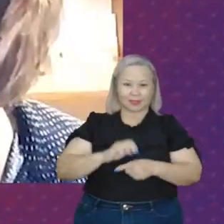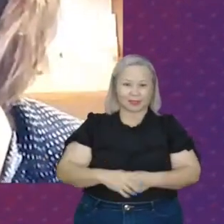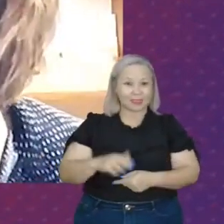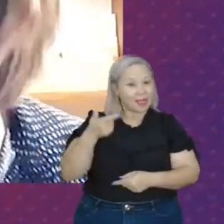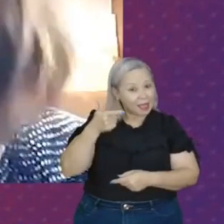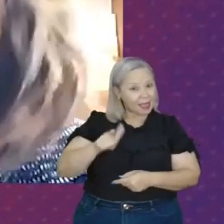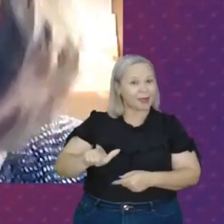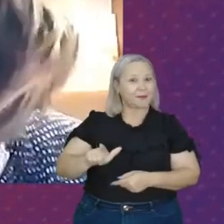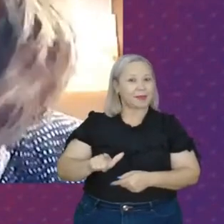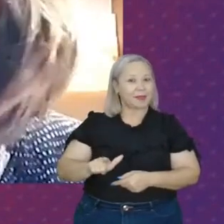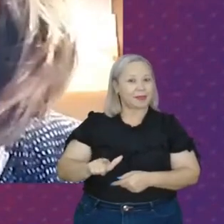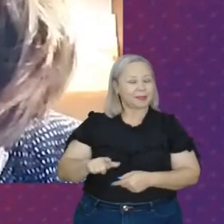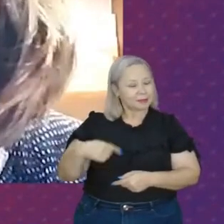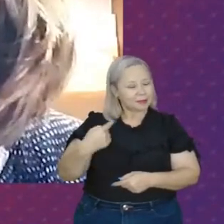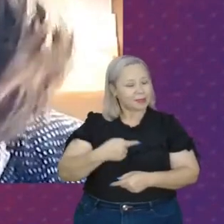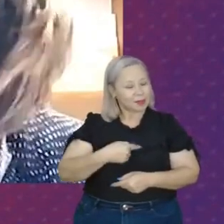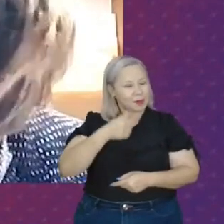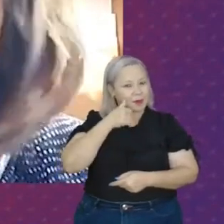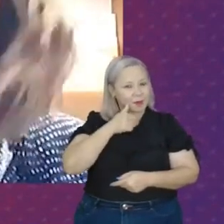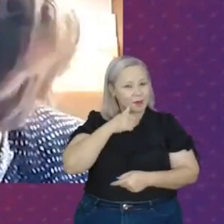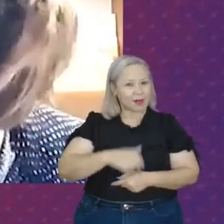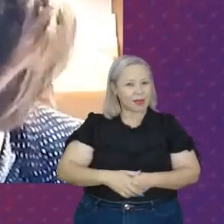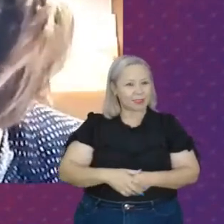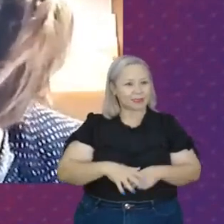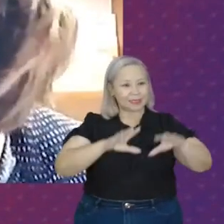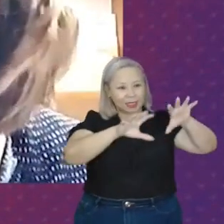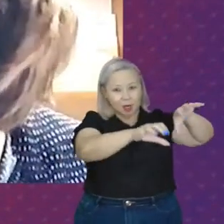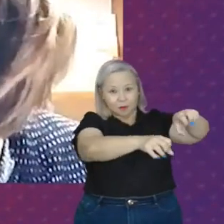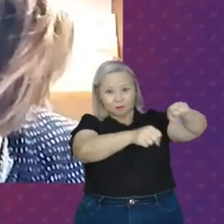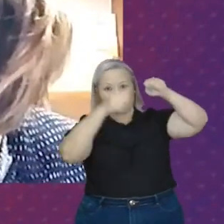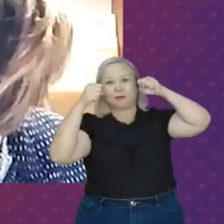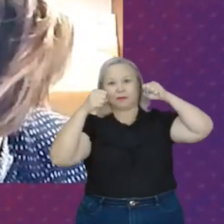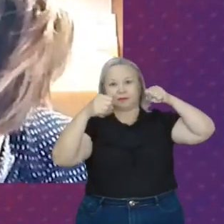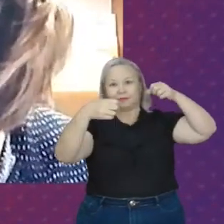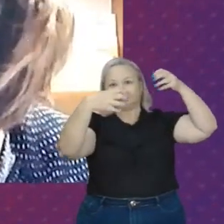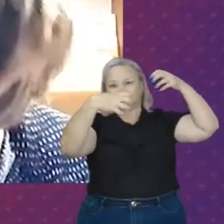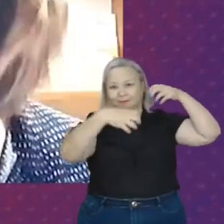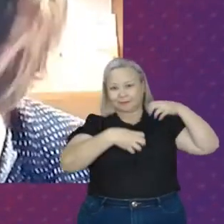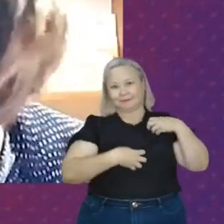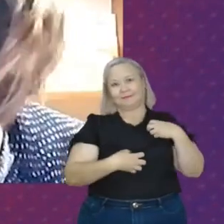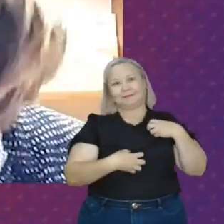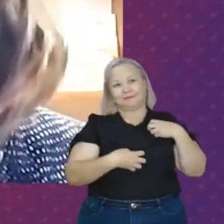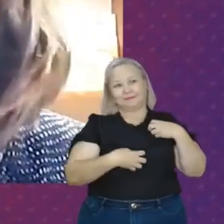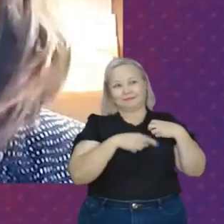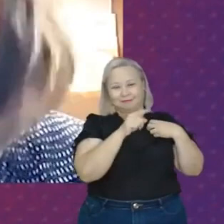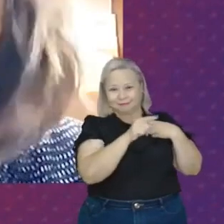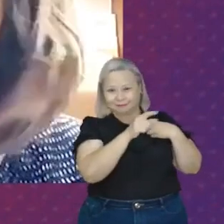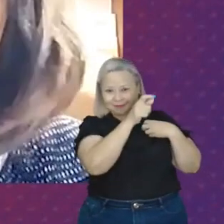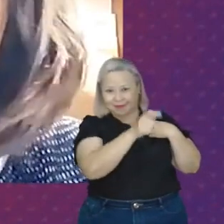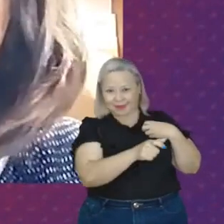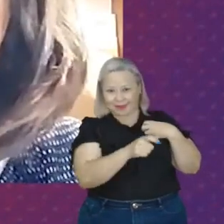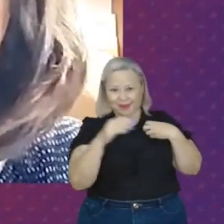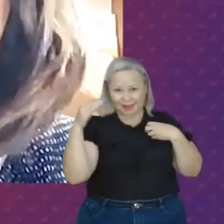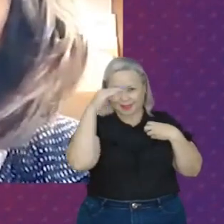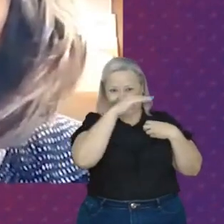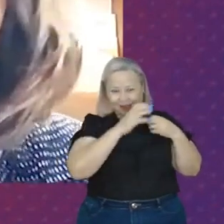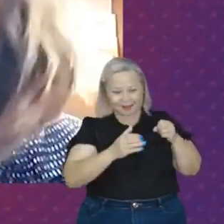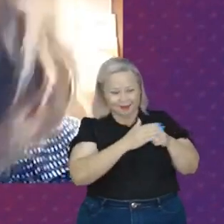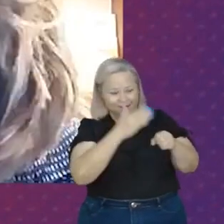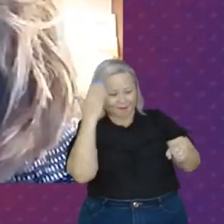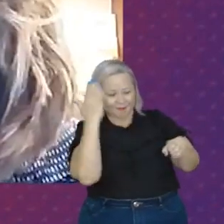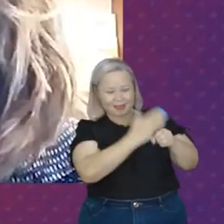repito, fomos nós mulheres que arrancamos a faixa presidencial do peito estufado do fascismo